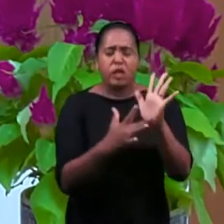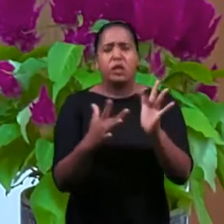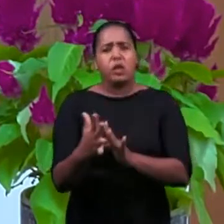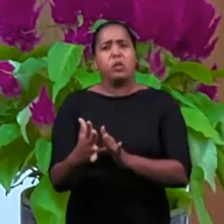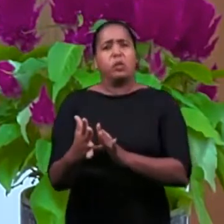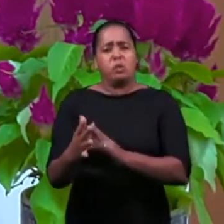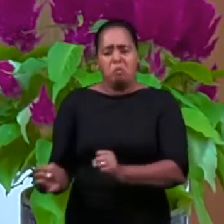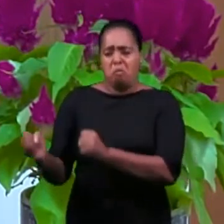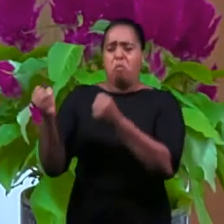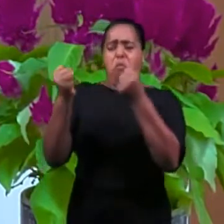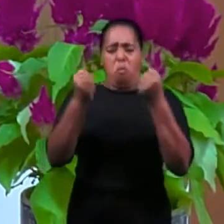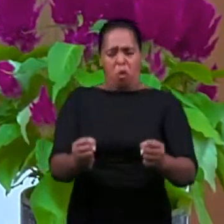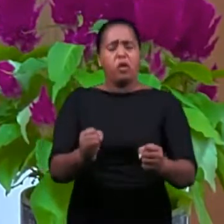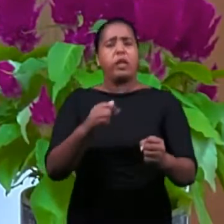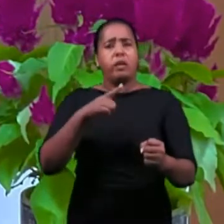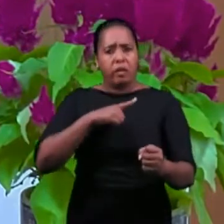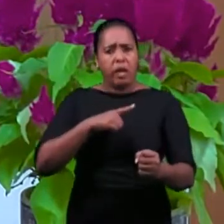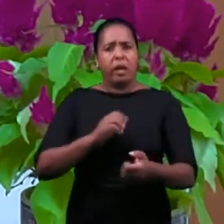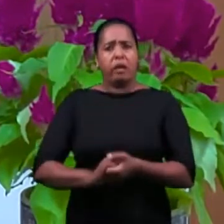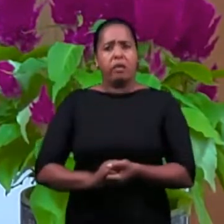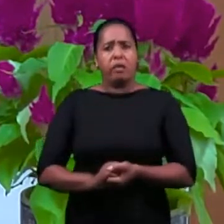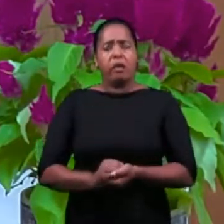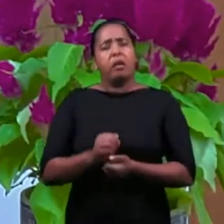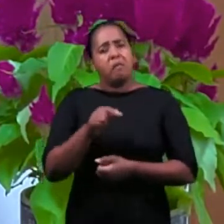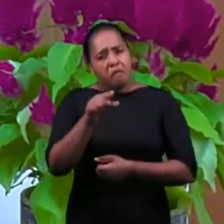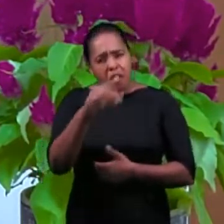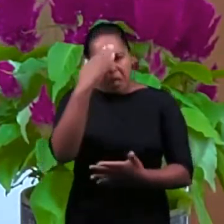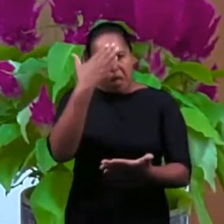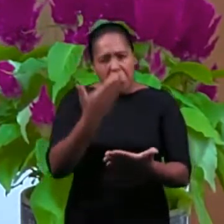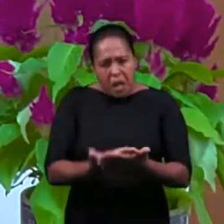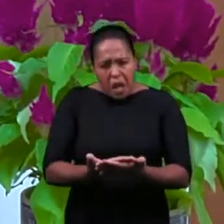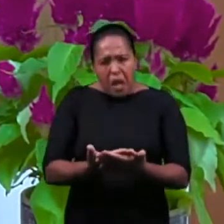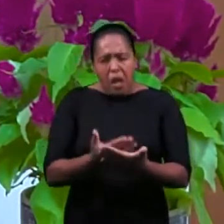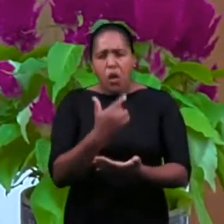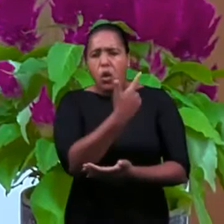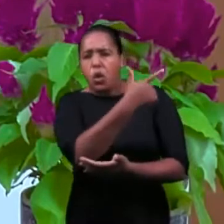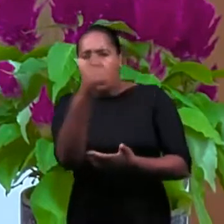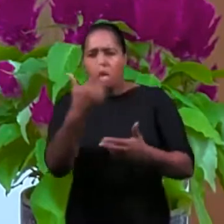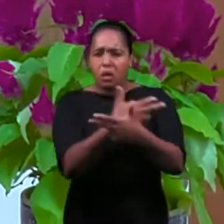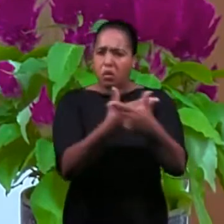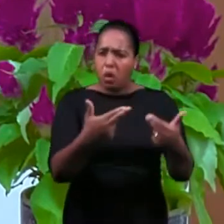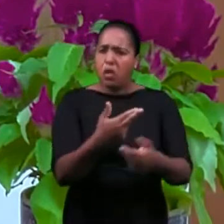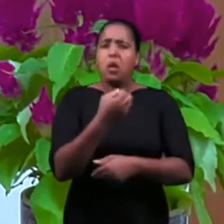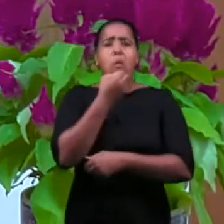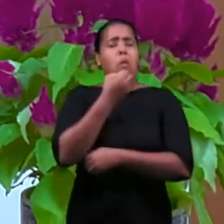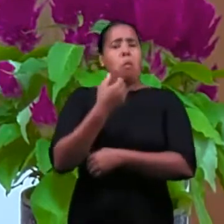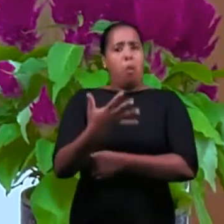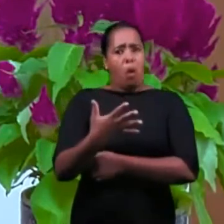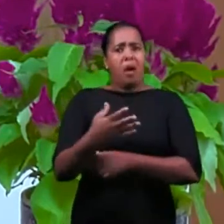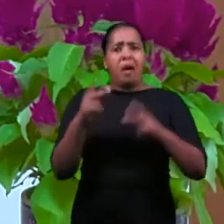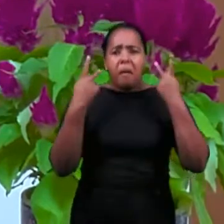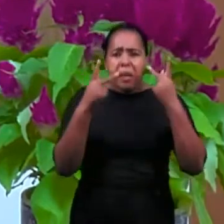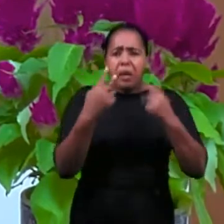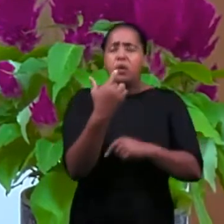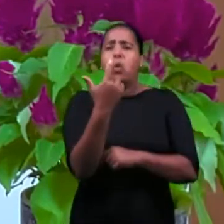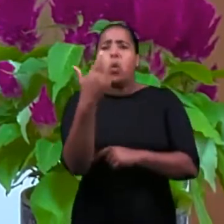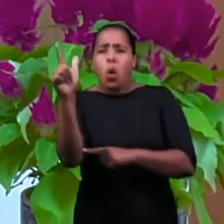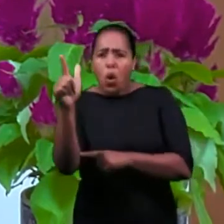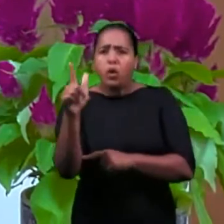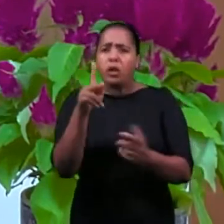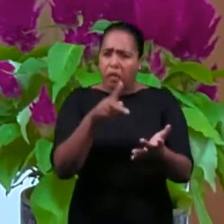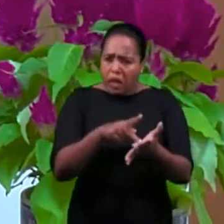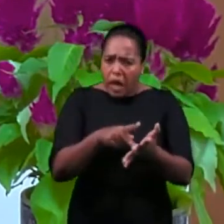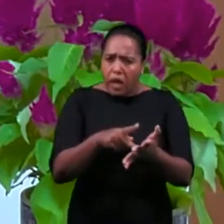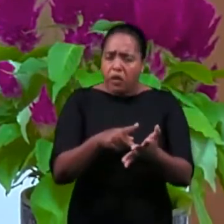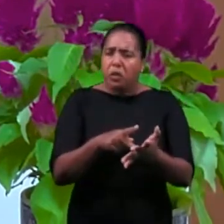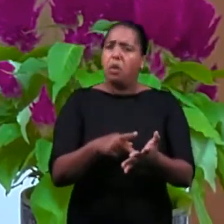poder. Você está crendo em outras coisas, está tudo muito bem. Está tendo em outras verdades, está tudo muito bem, você pode até